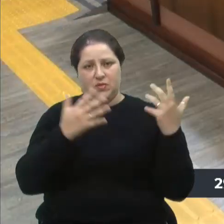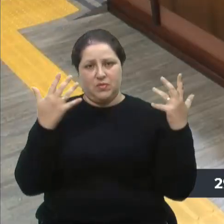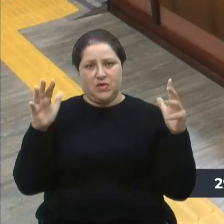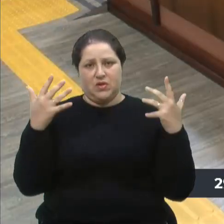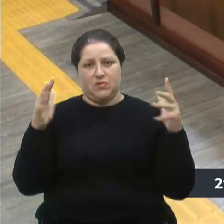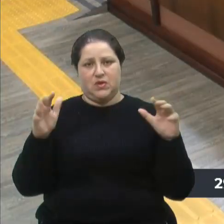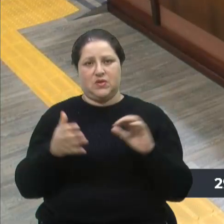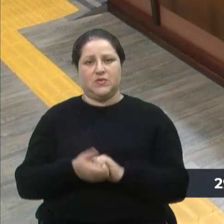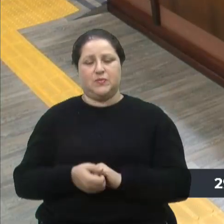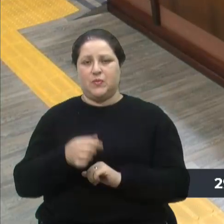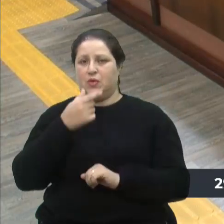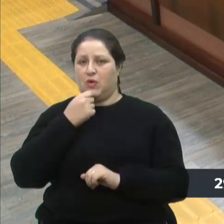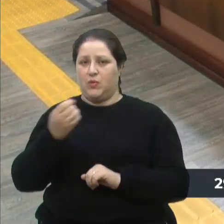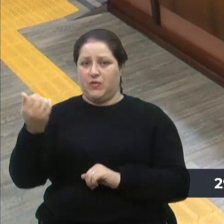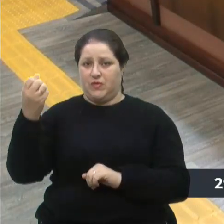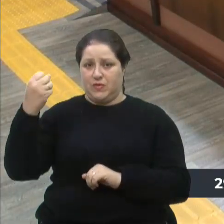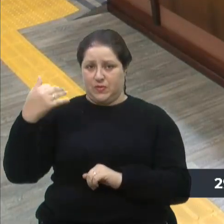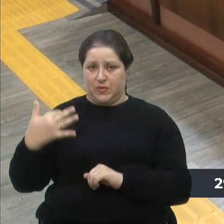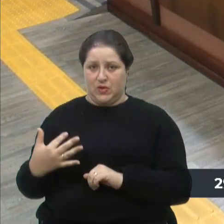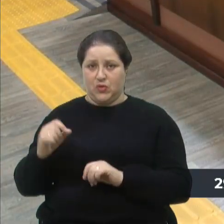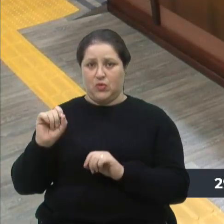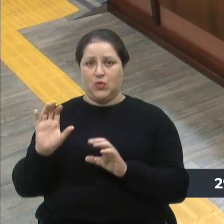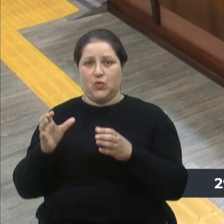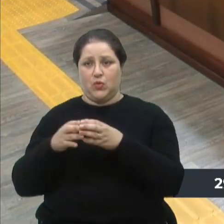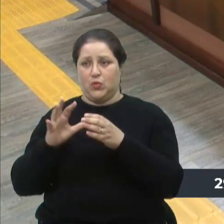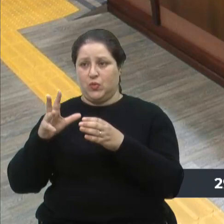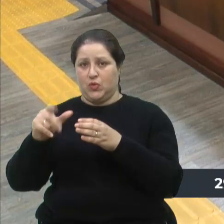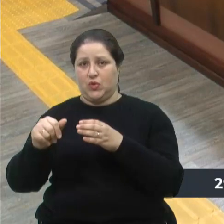ele comentou também é que toda a equipe